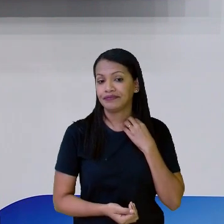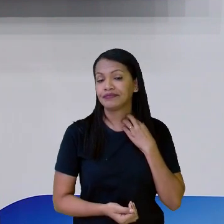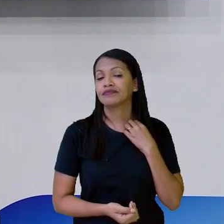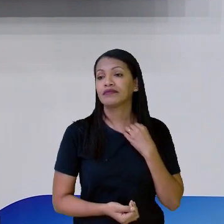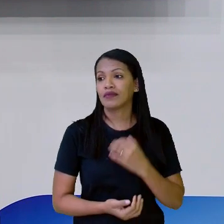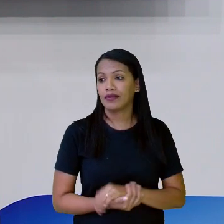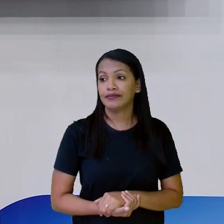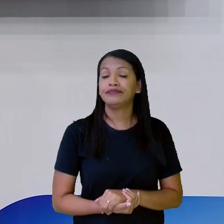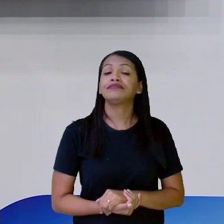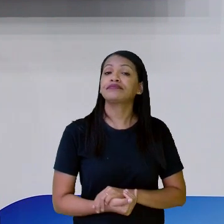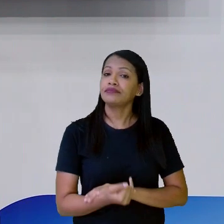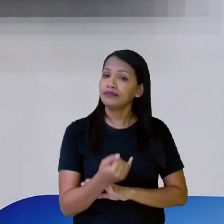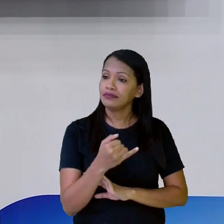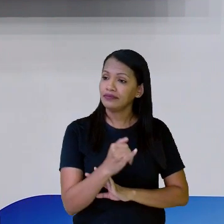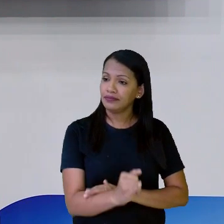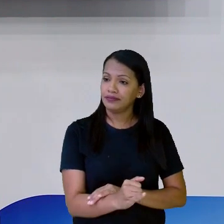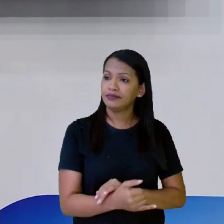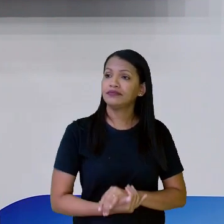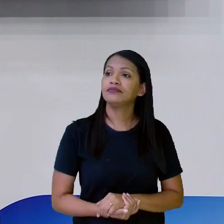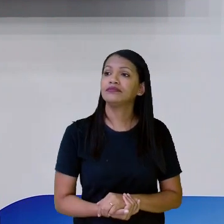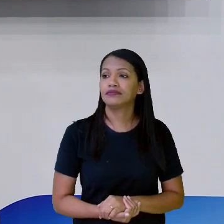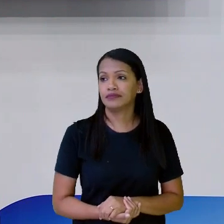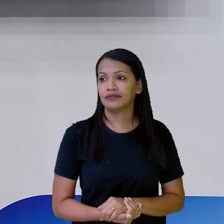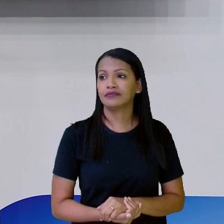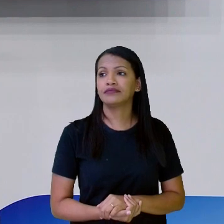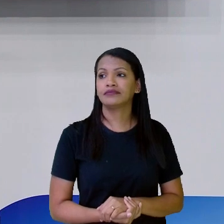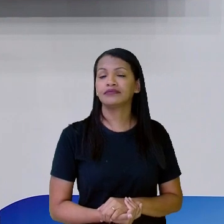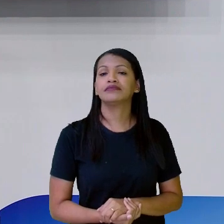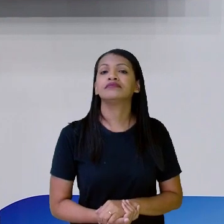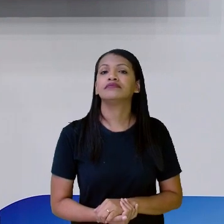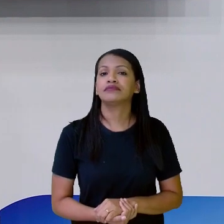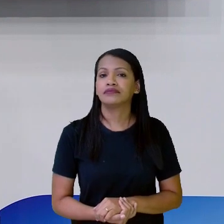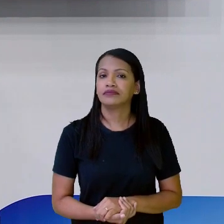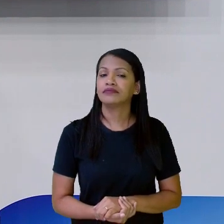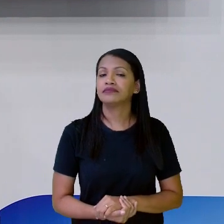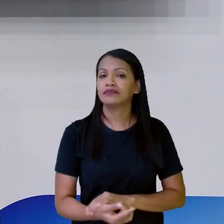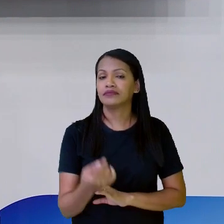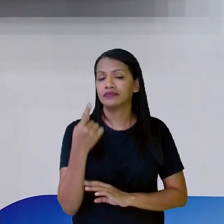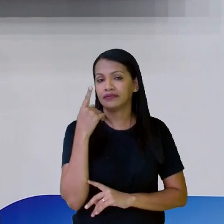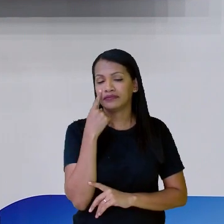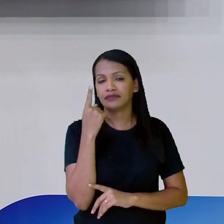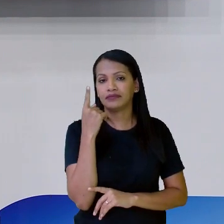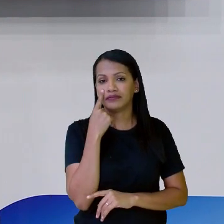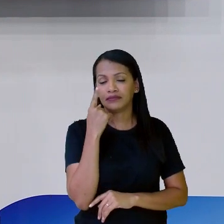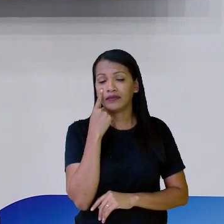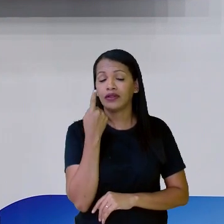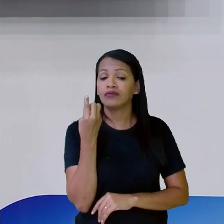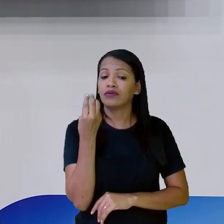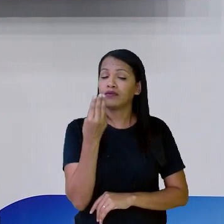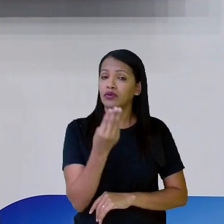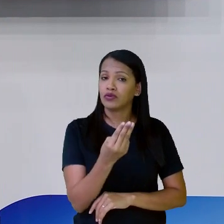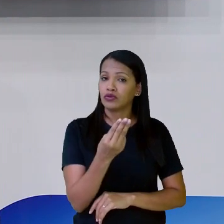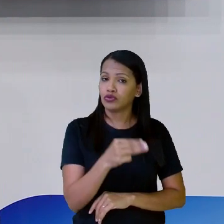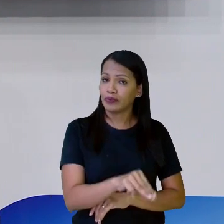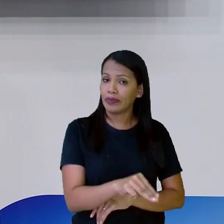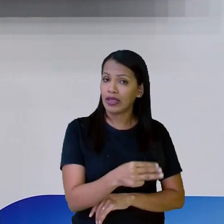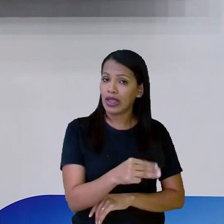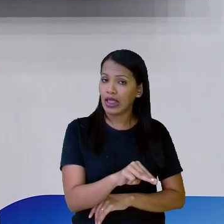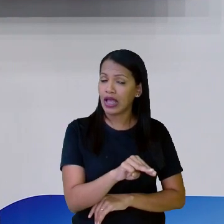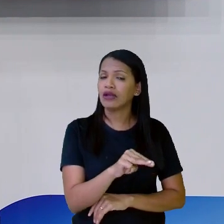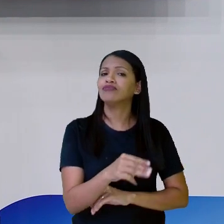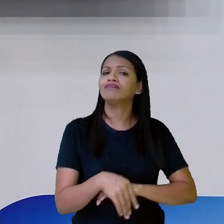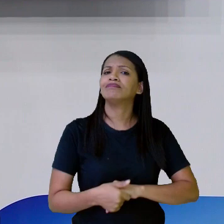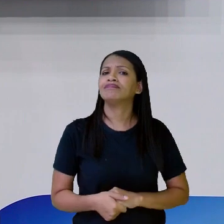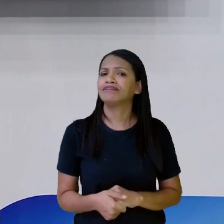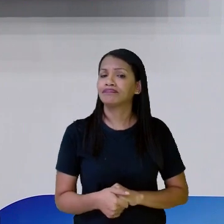segunda classe, né, que eu venho para a quarta ordem, eu já estou na classe dos milhares. Nesse caso aqui, o